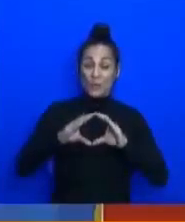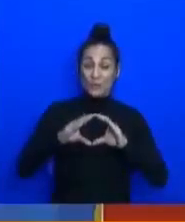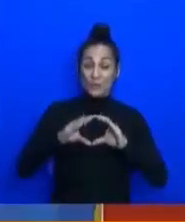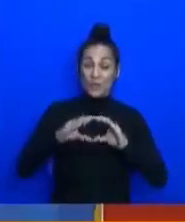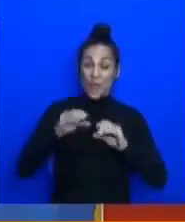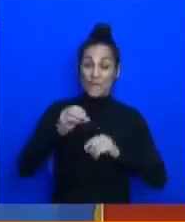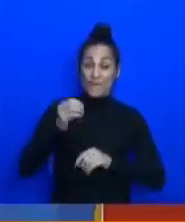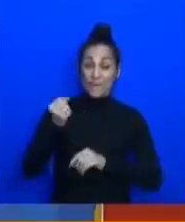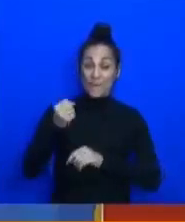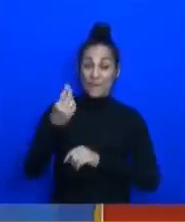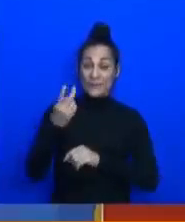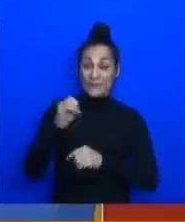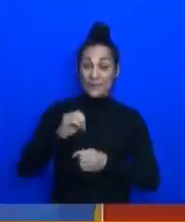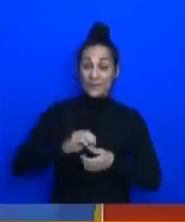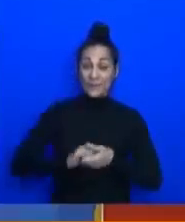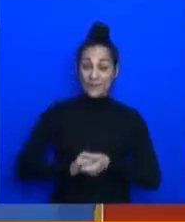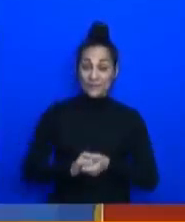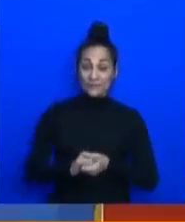20.